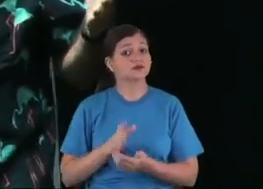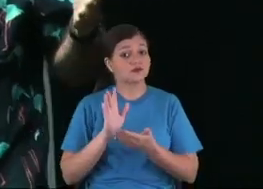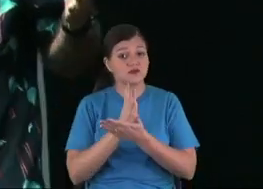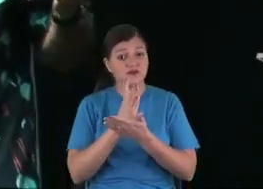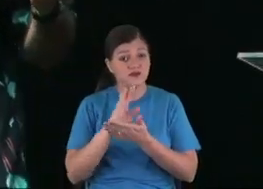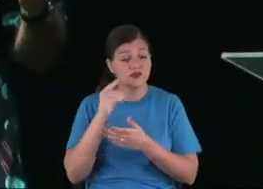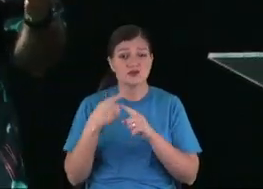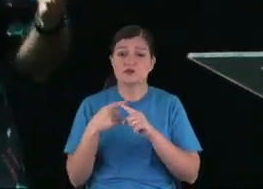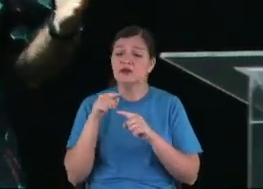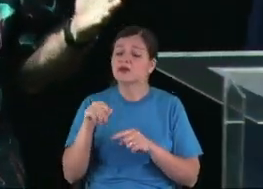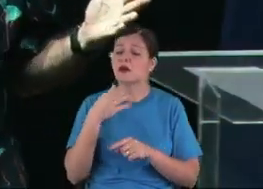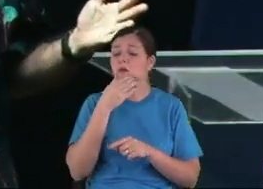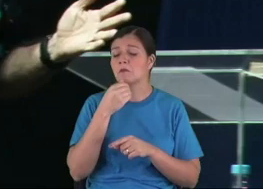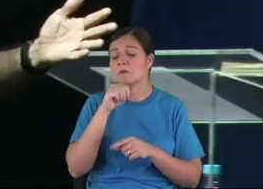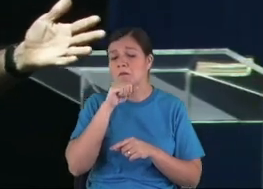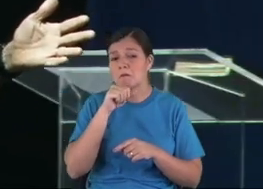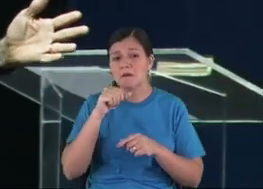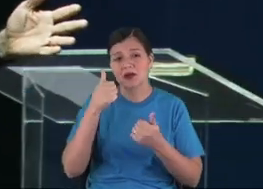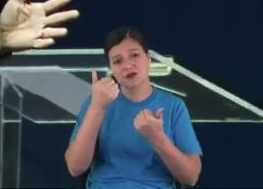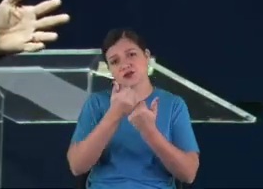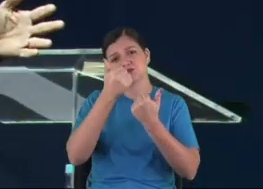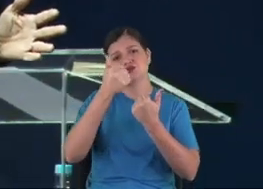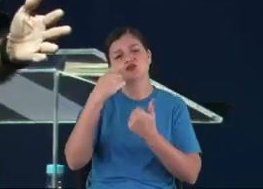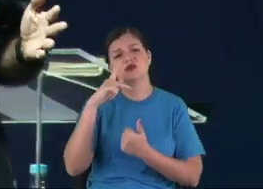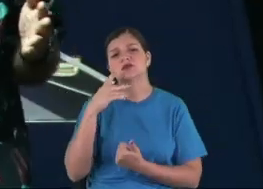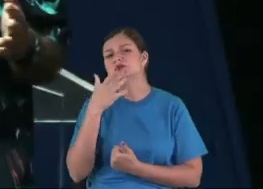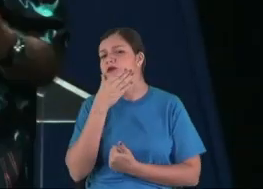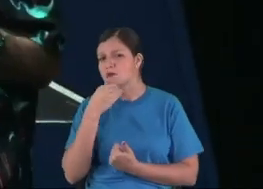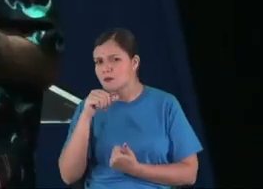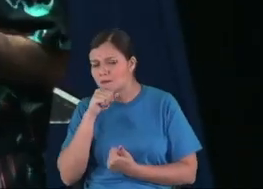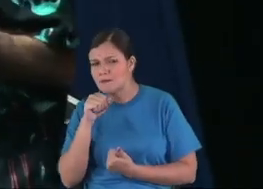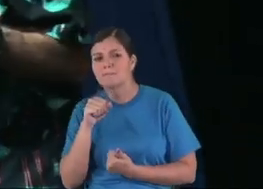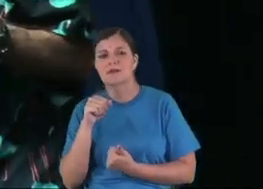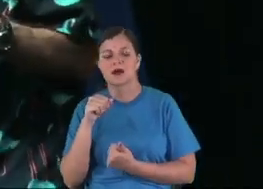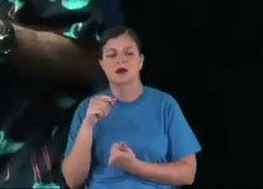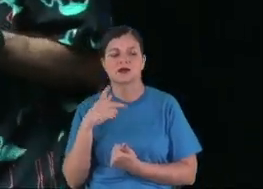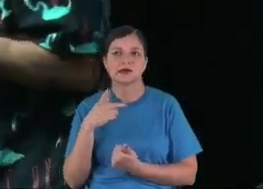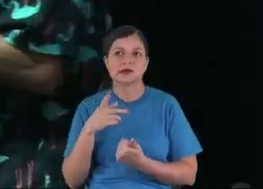morreu, ou que não está presente por algum motivo.